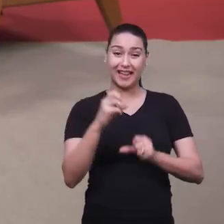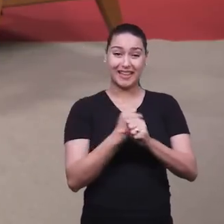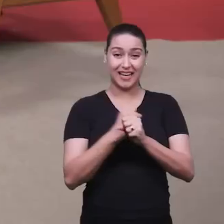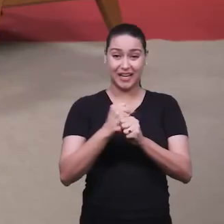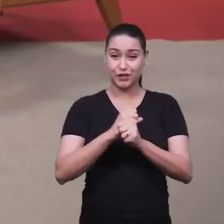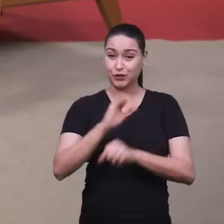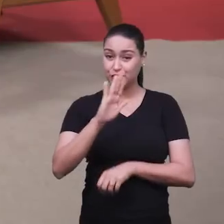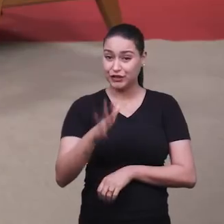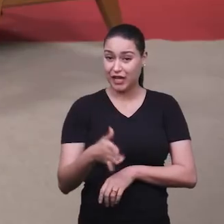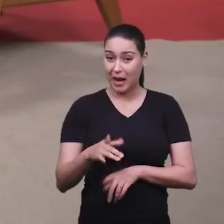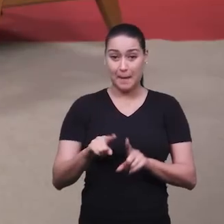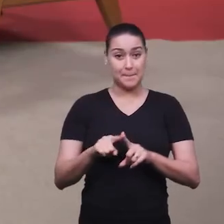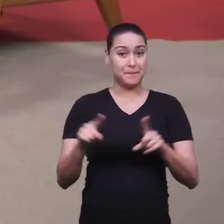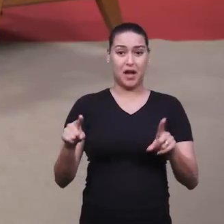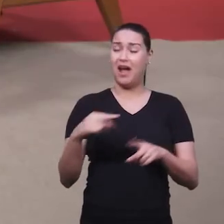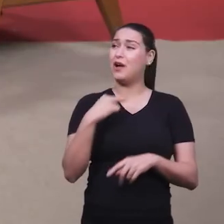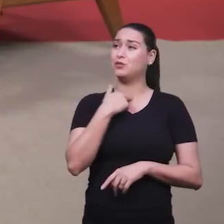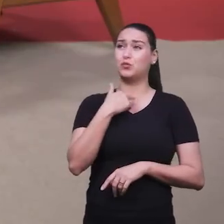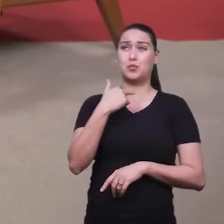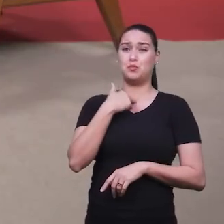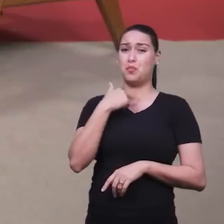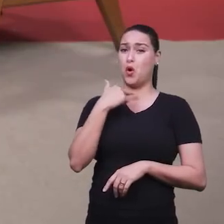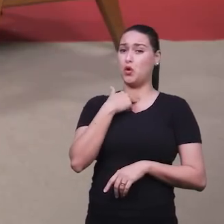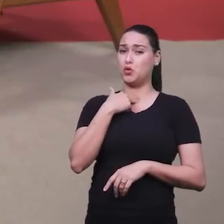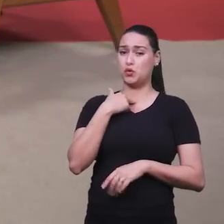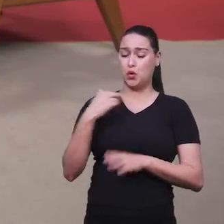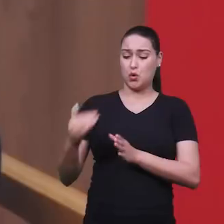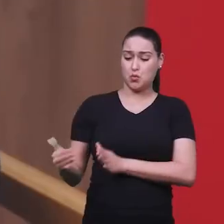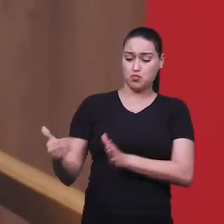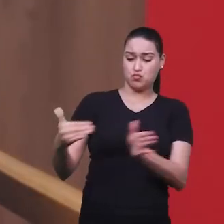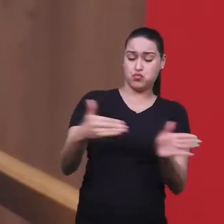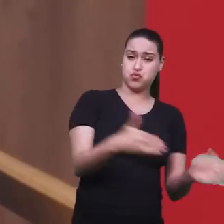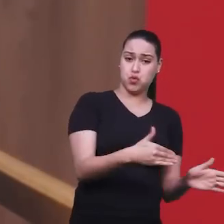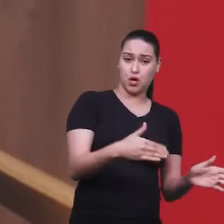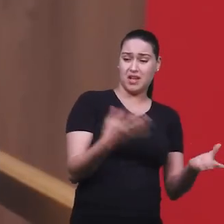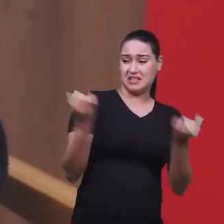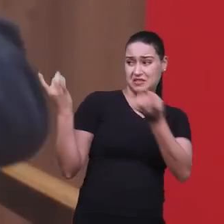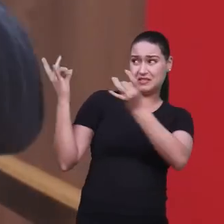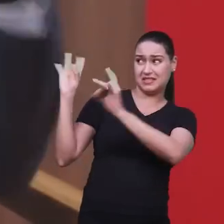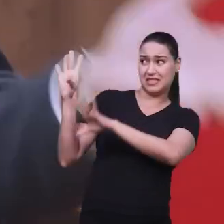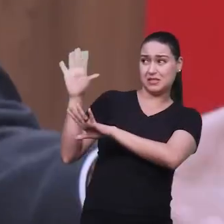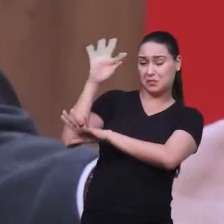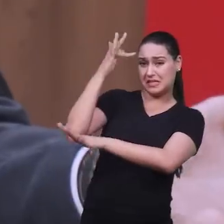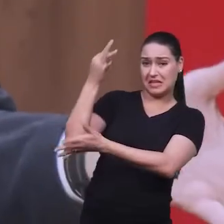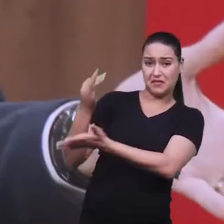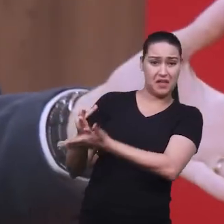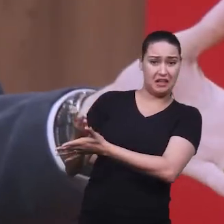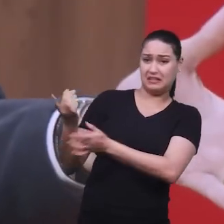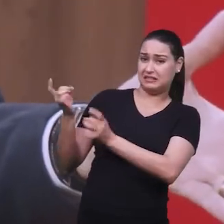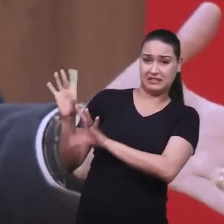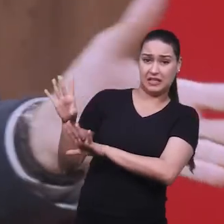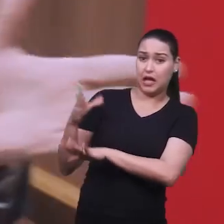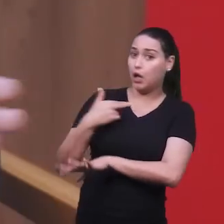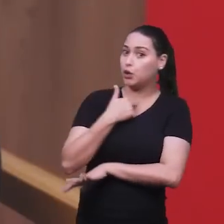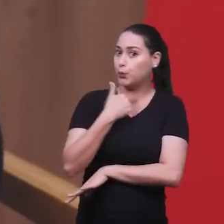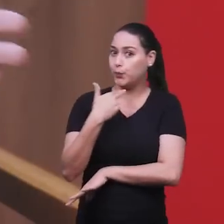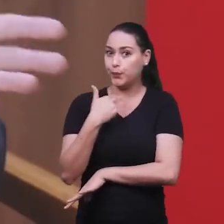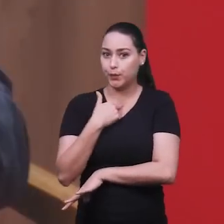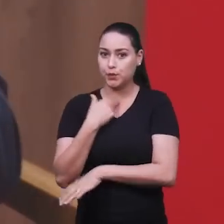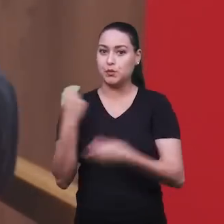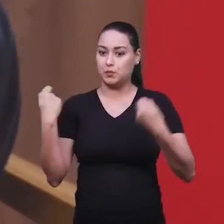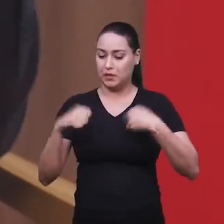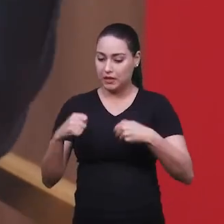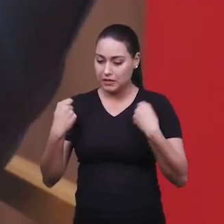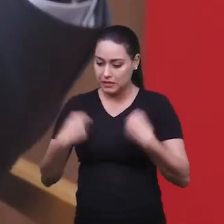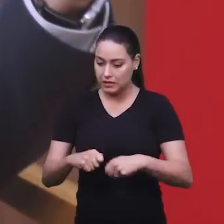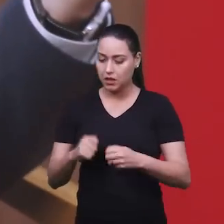não posso sair de casa. Ou seja, eu não posso sair do caminho, abandonar a minha fé. Tem uma jornada,